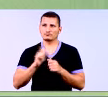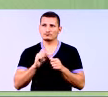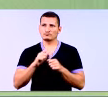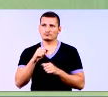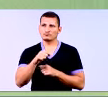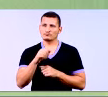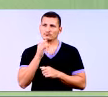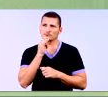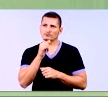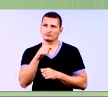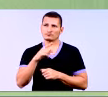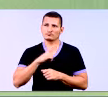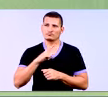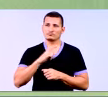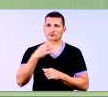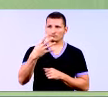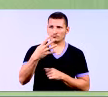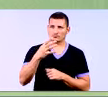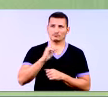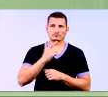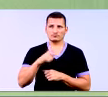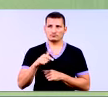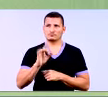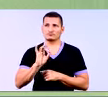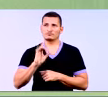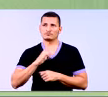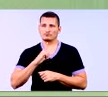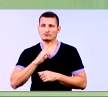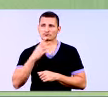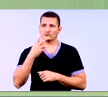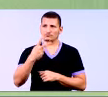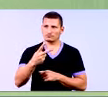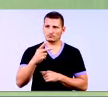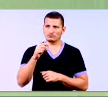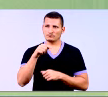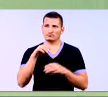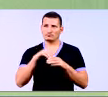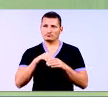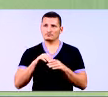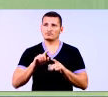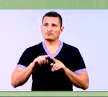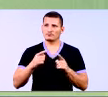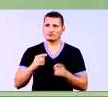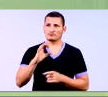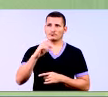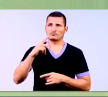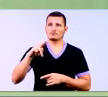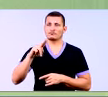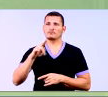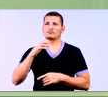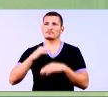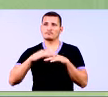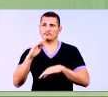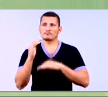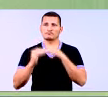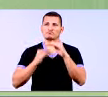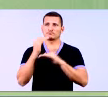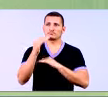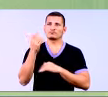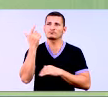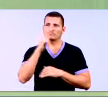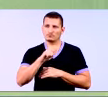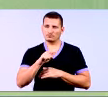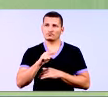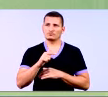tivesse 4. Ele não tem, só tem 2 núcleos lá dentro. Mas os processadores mais modernos conseguem trabalhar os 2 núcleos numa